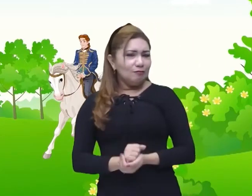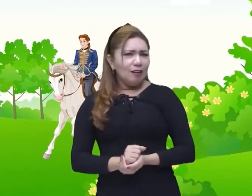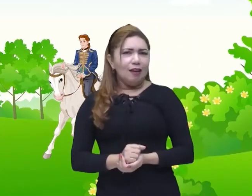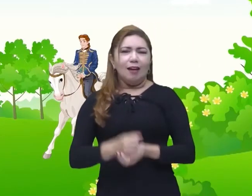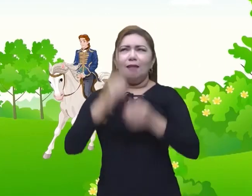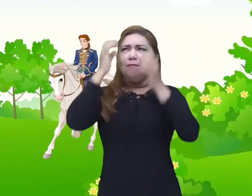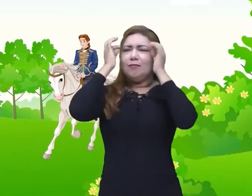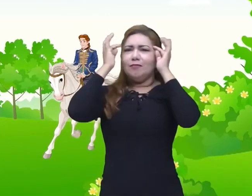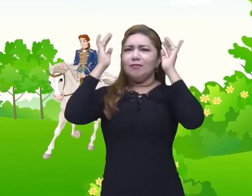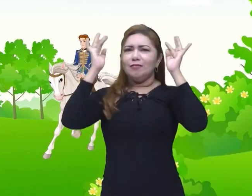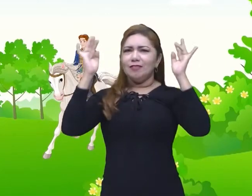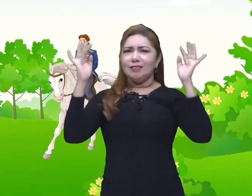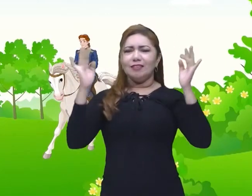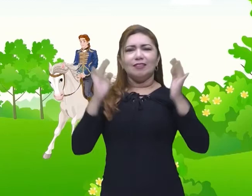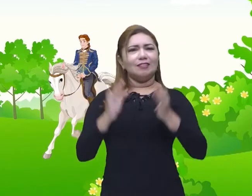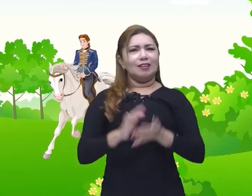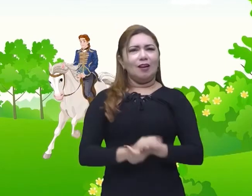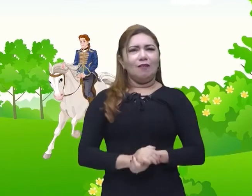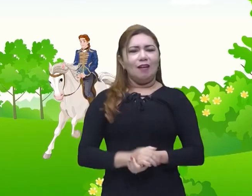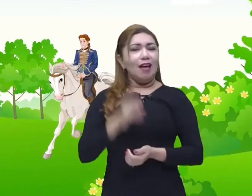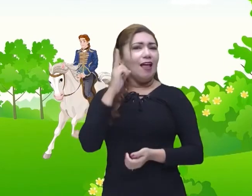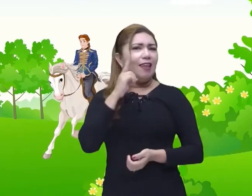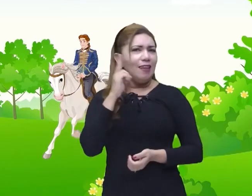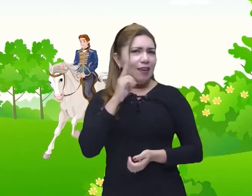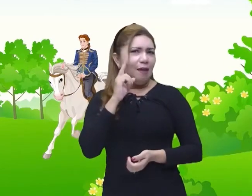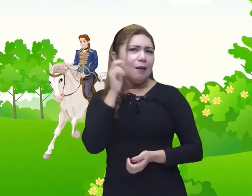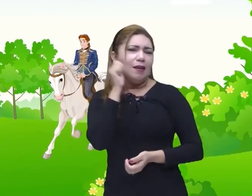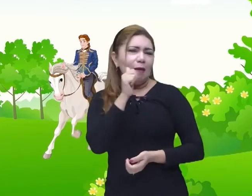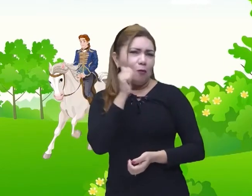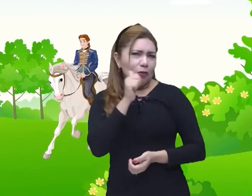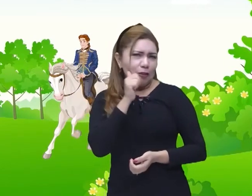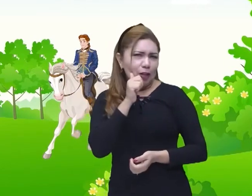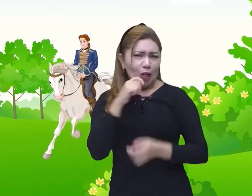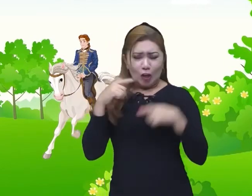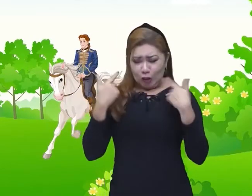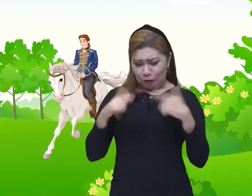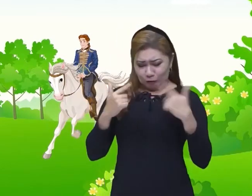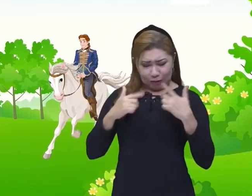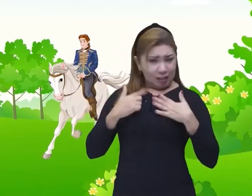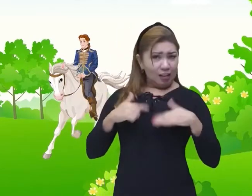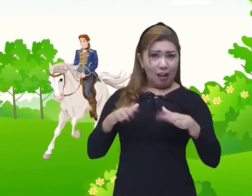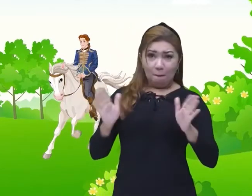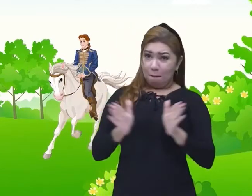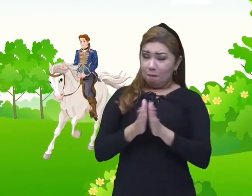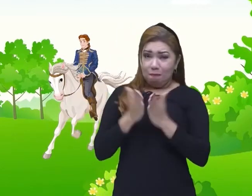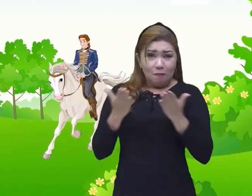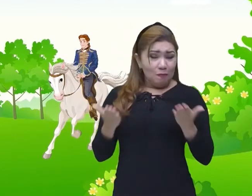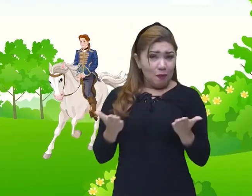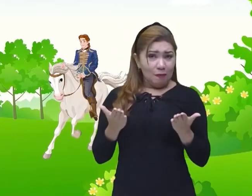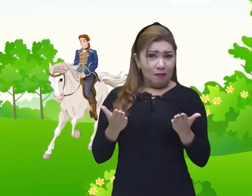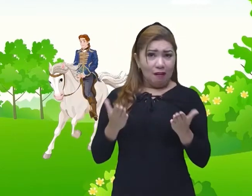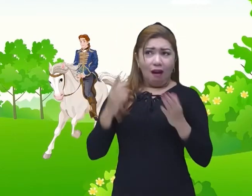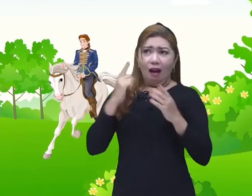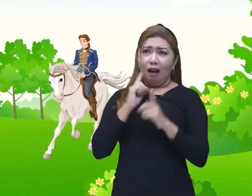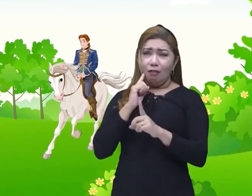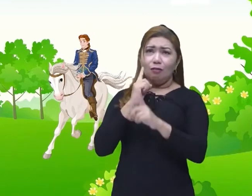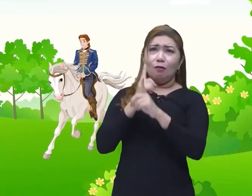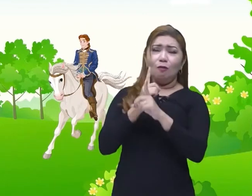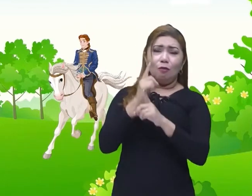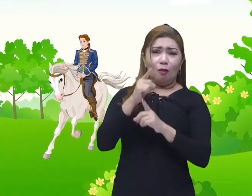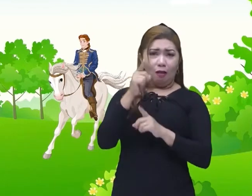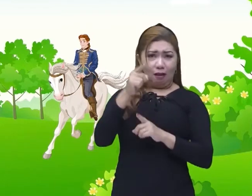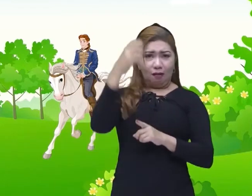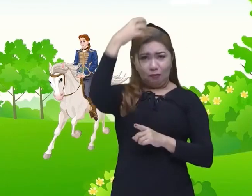com magia. Lembra da história da Cinderela? Que não tinha roupa, não tinha nada para ir lá ao encontro do príncipe, e a